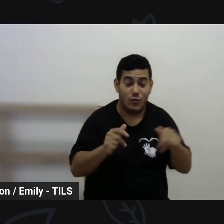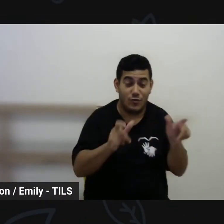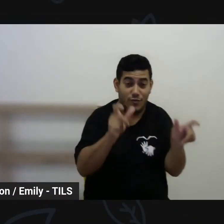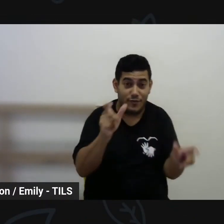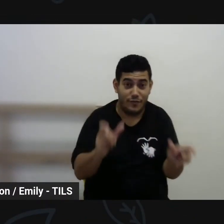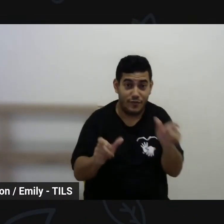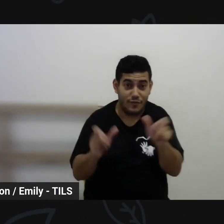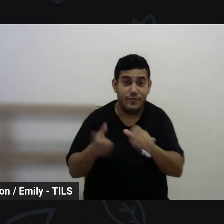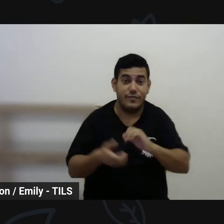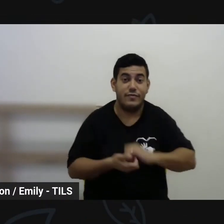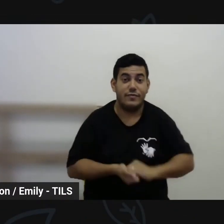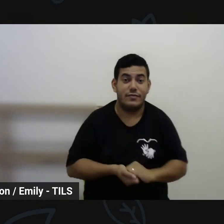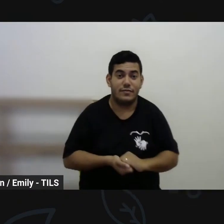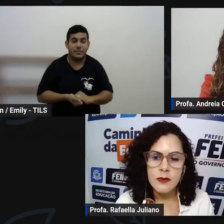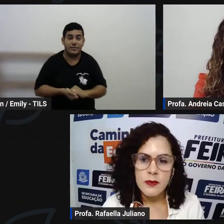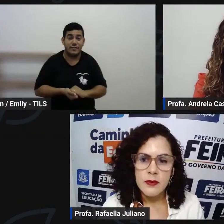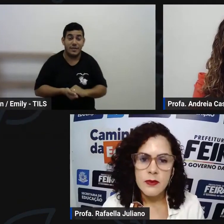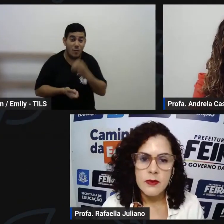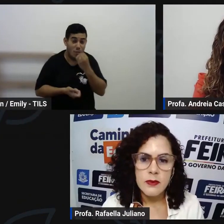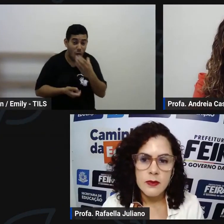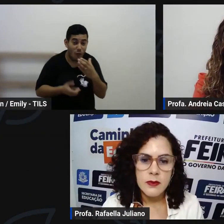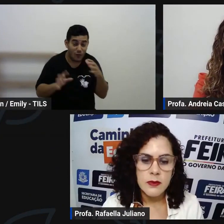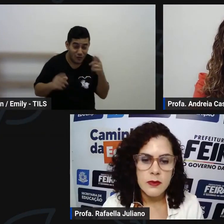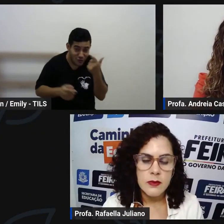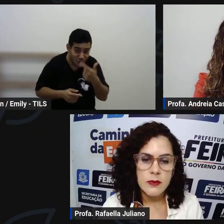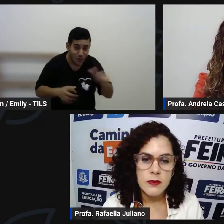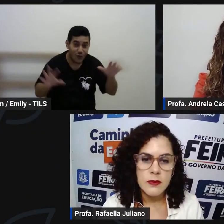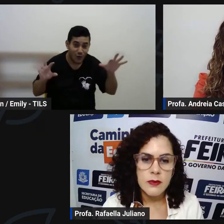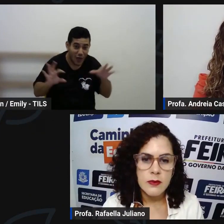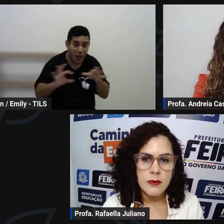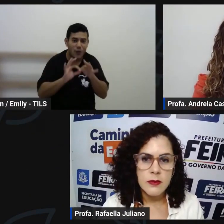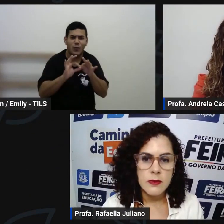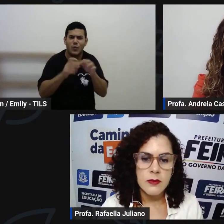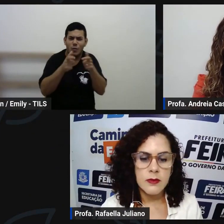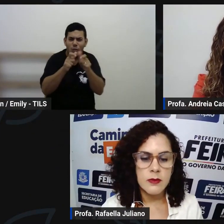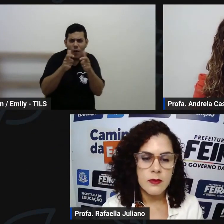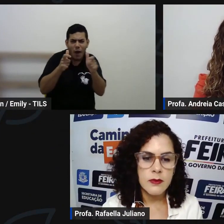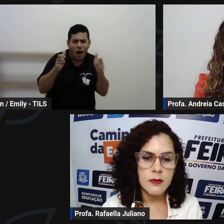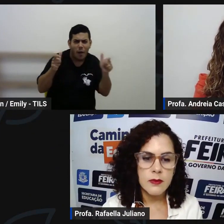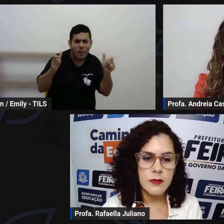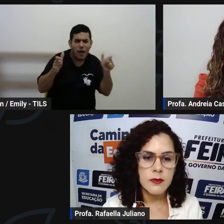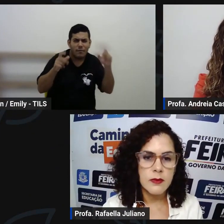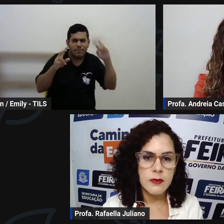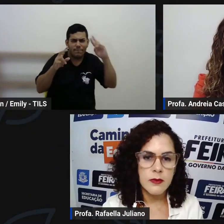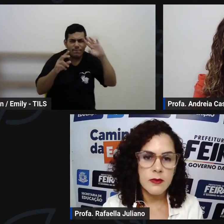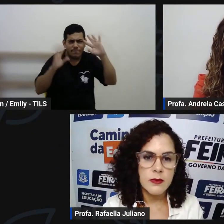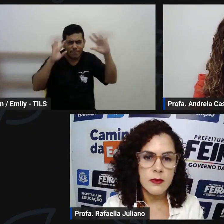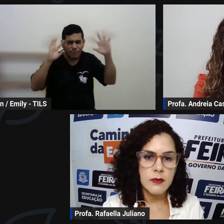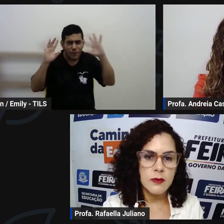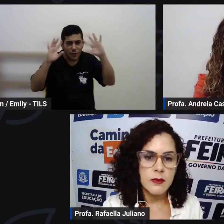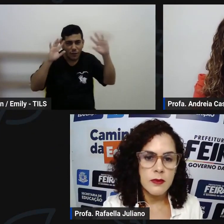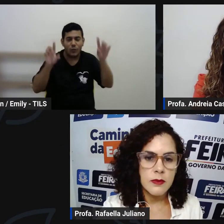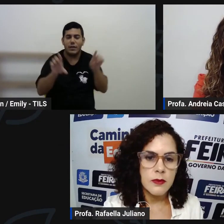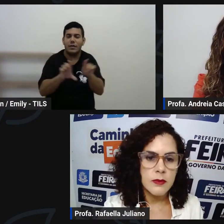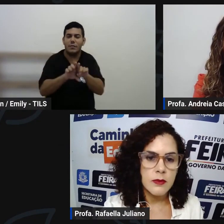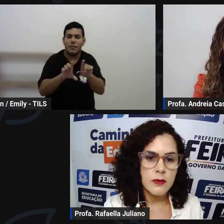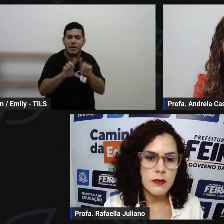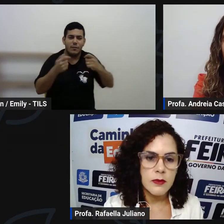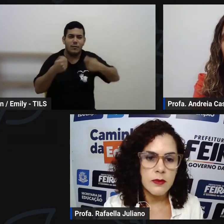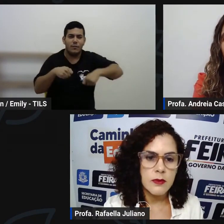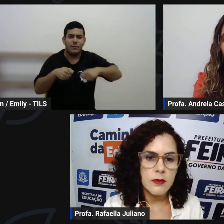estarmos com vocês em mais um momento para ampliarmos as reflexões, as possibilidades, os caminhos